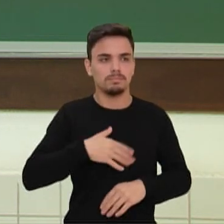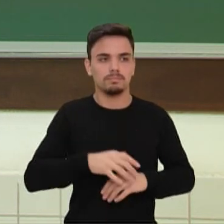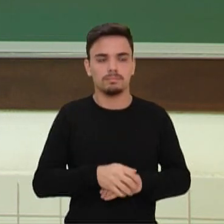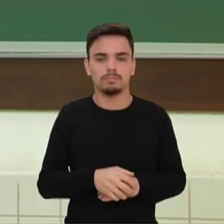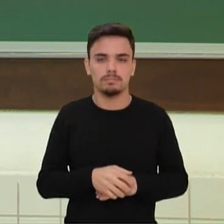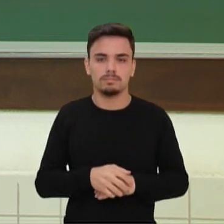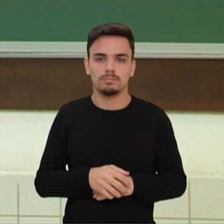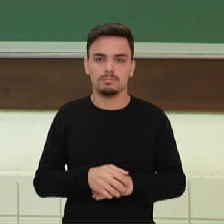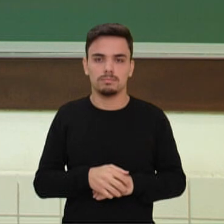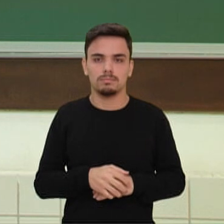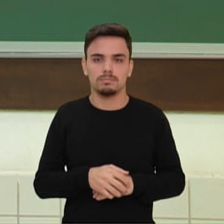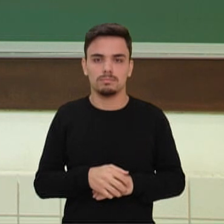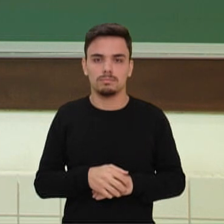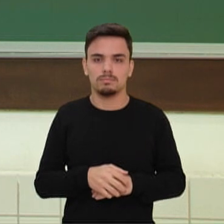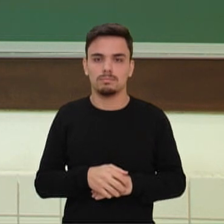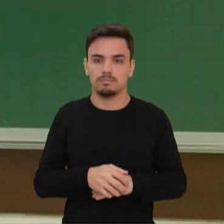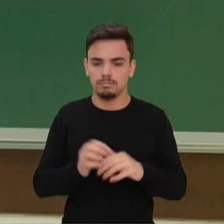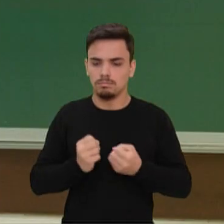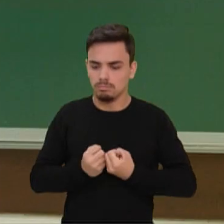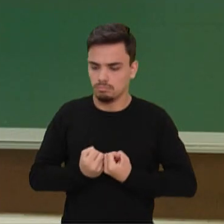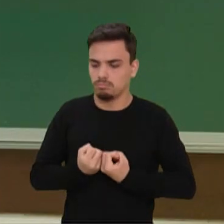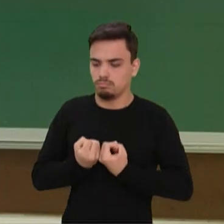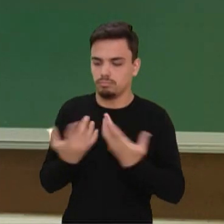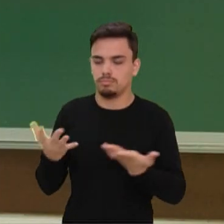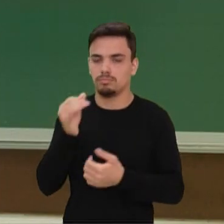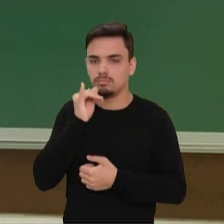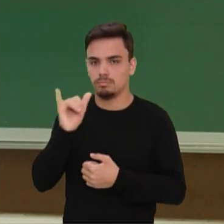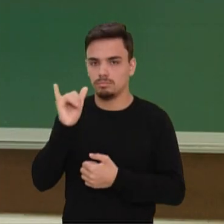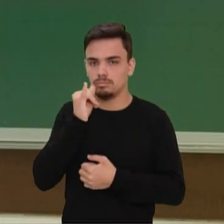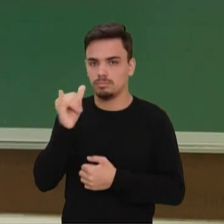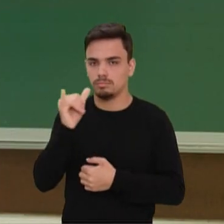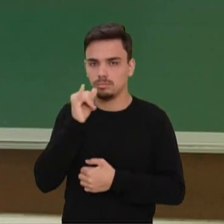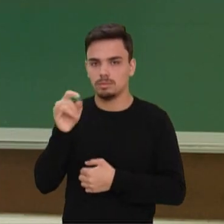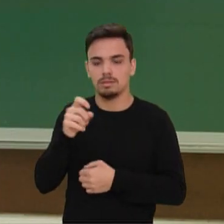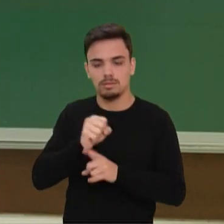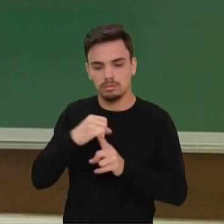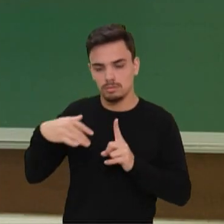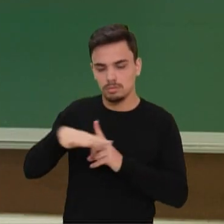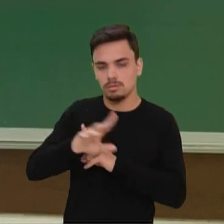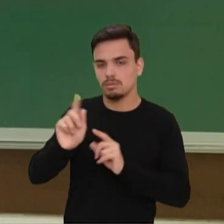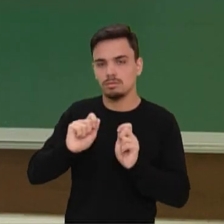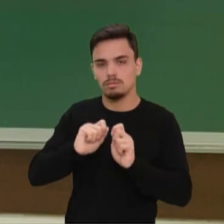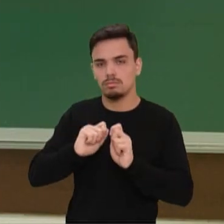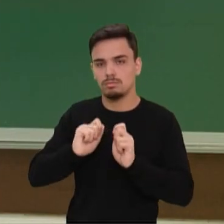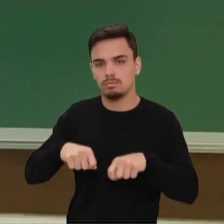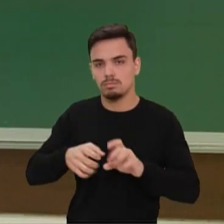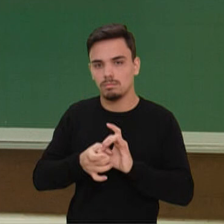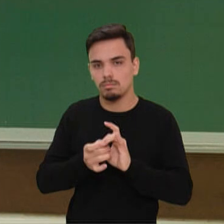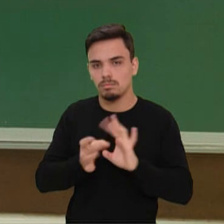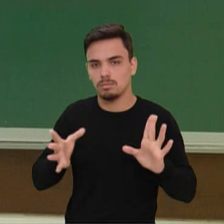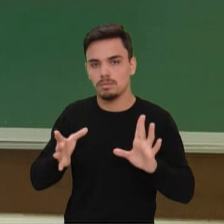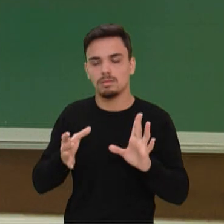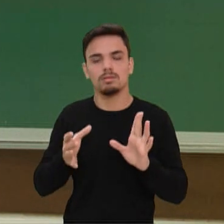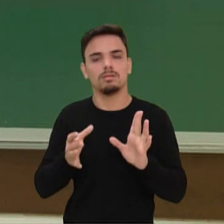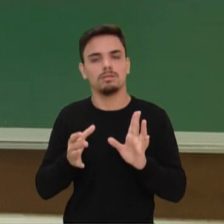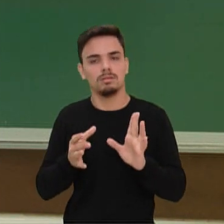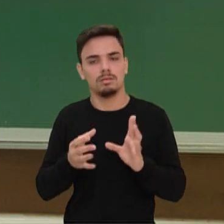assim, liberar toda essa energia que a sociedade não permite que a gente libere da